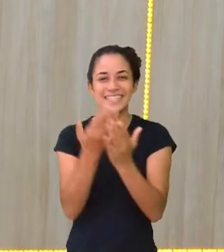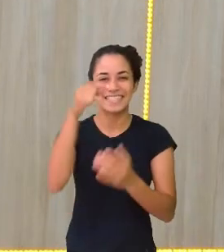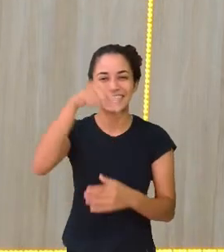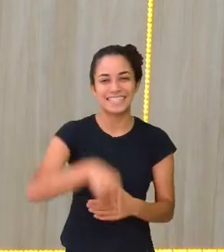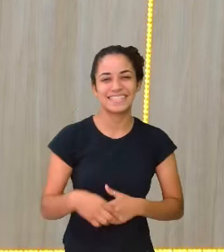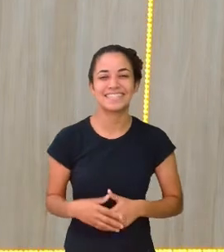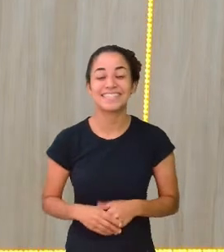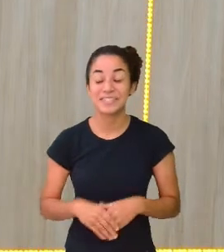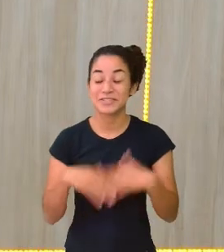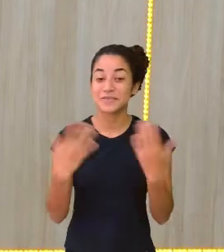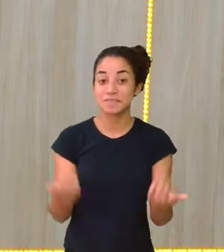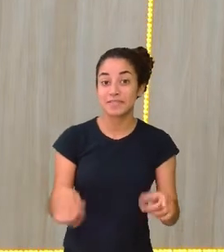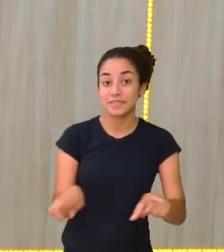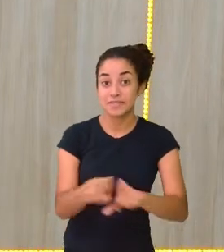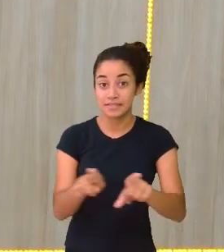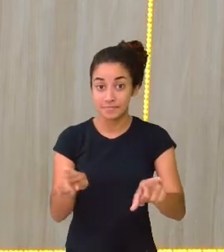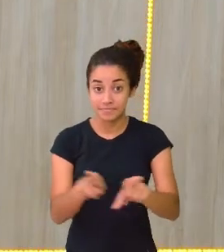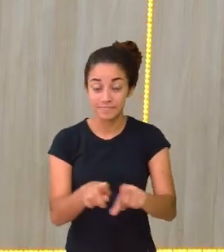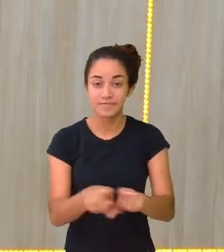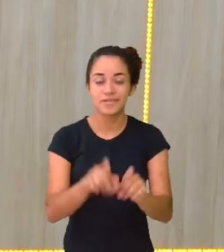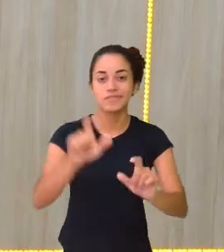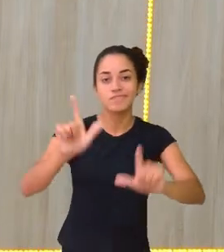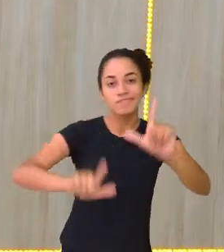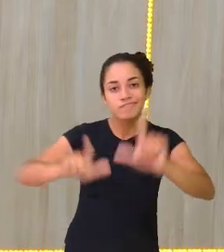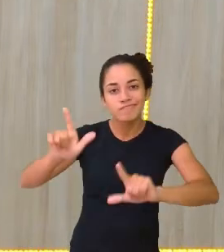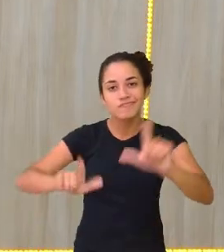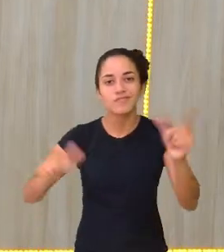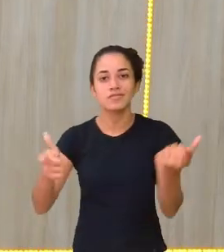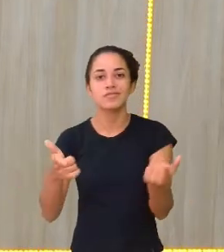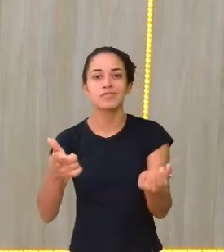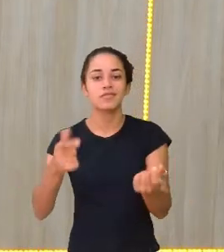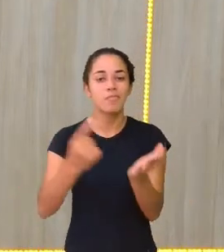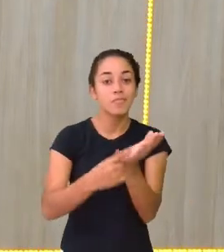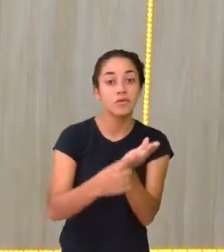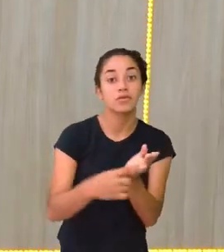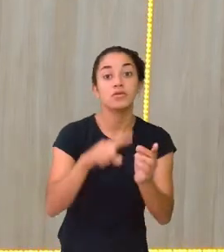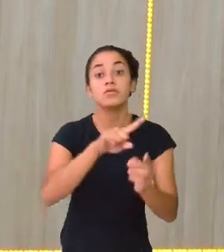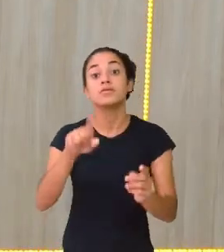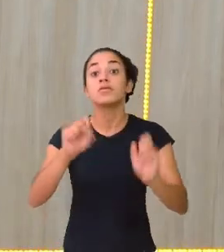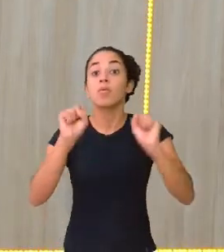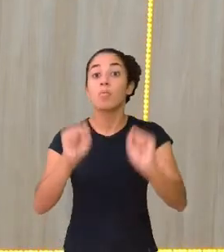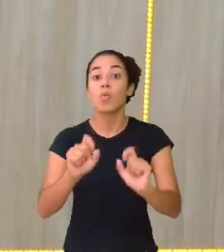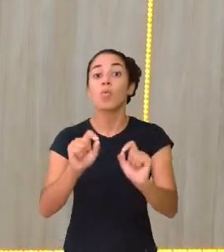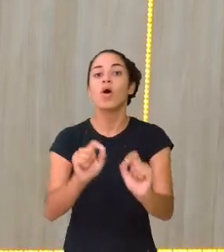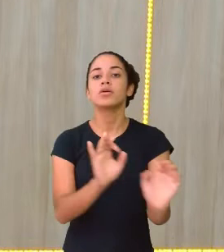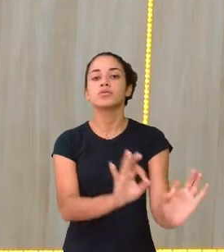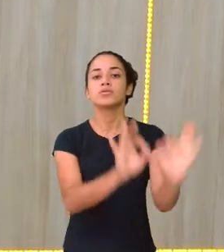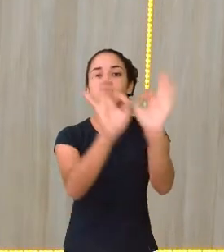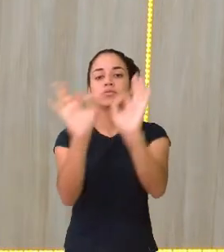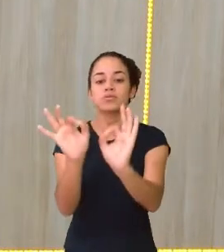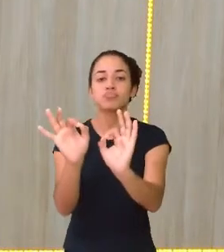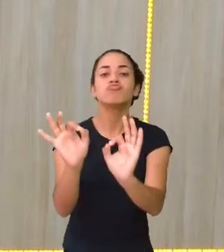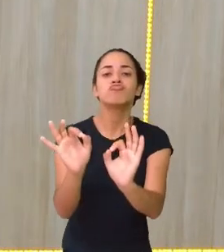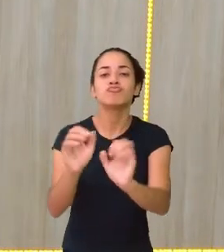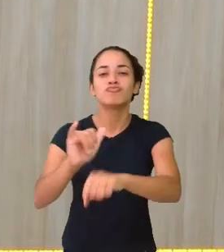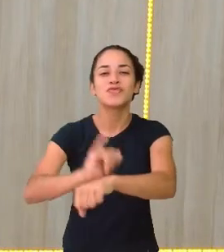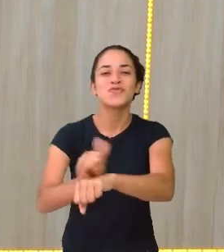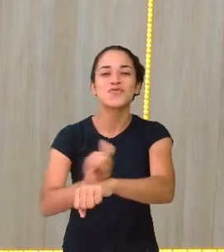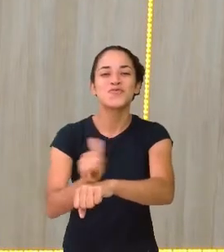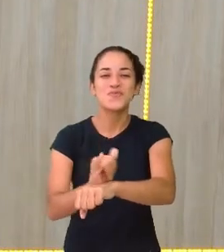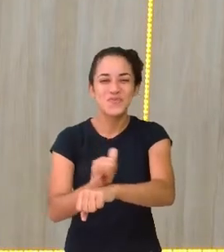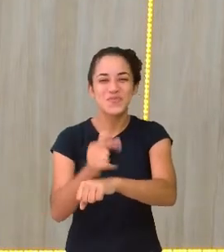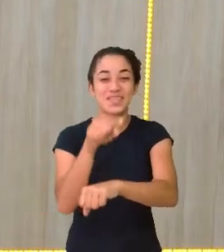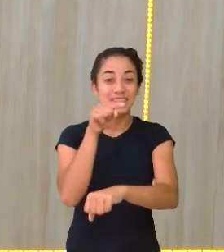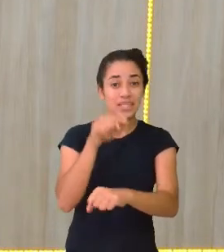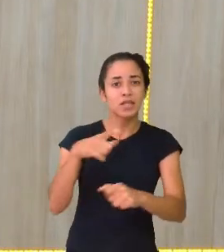aulas. Mas além, né, da TV e do aplicativo, vocês podem assistir a nossa aula pelo YouTube. Gente, lá no YouTube